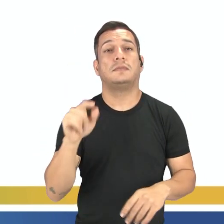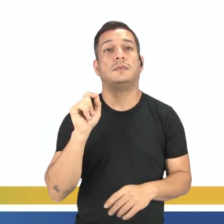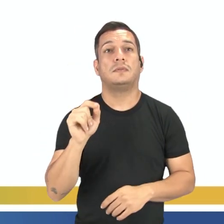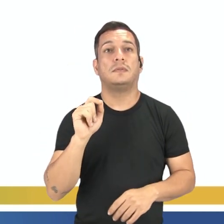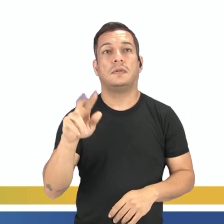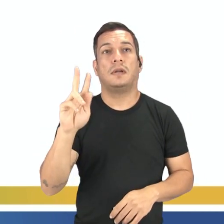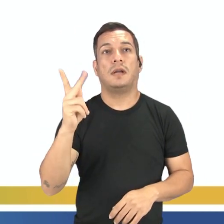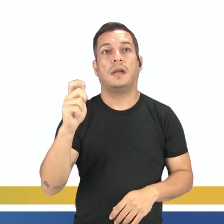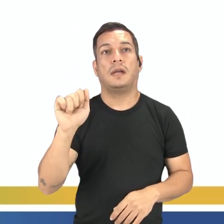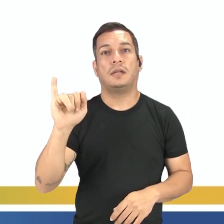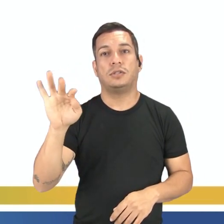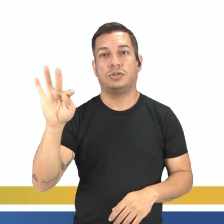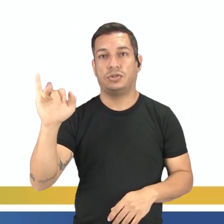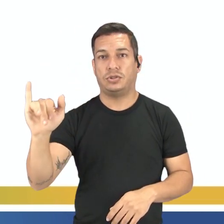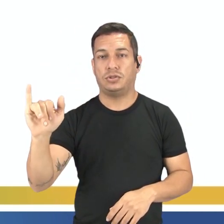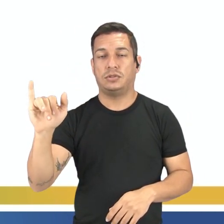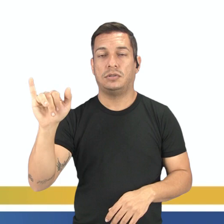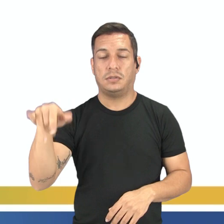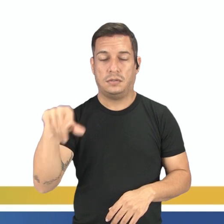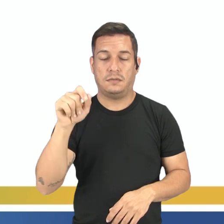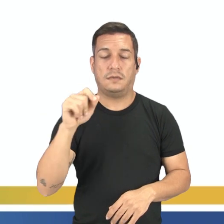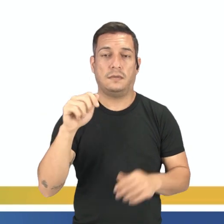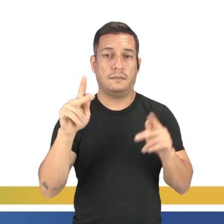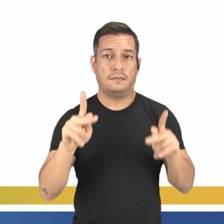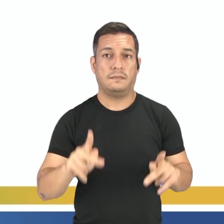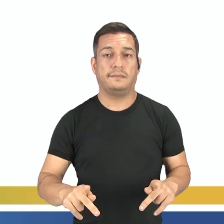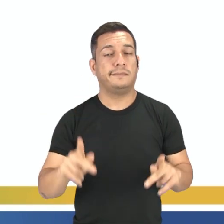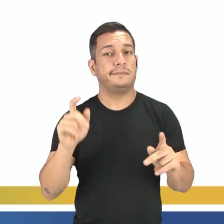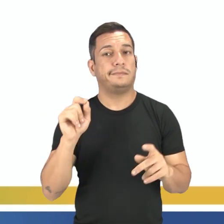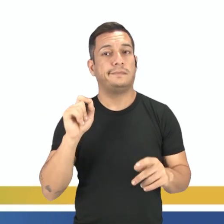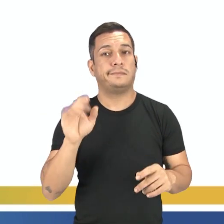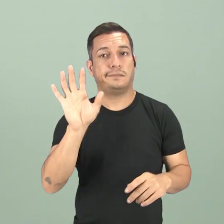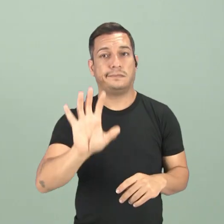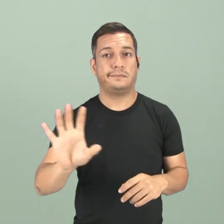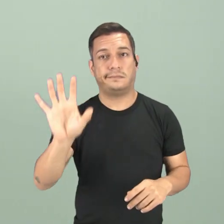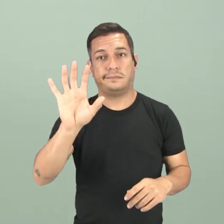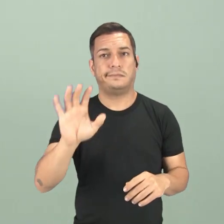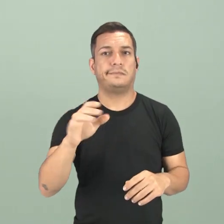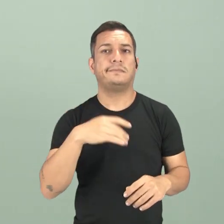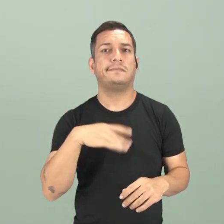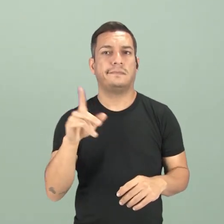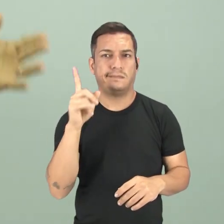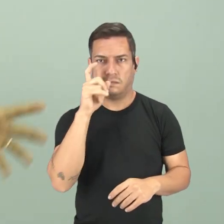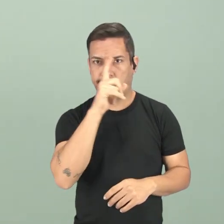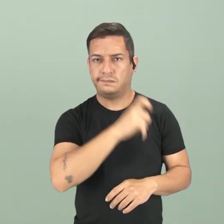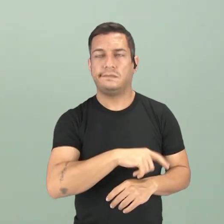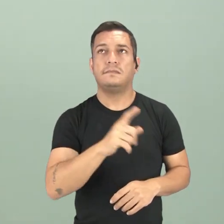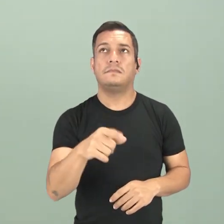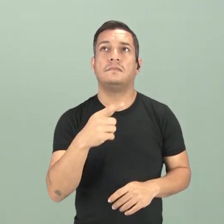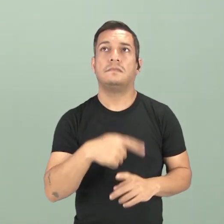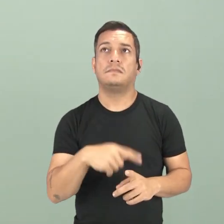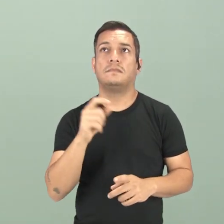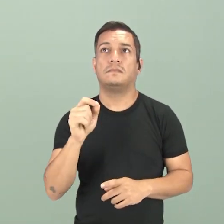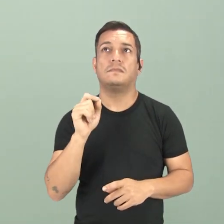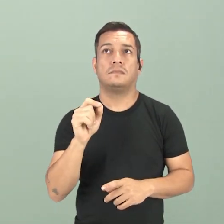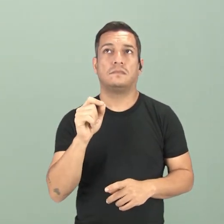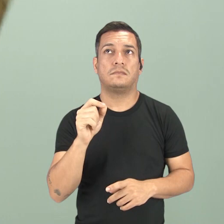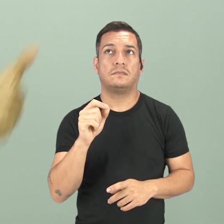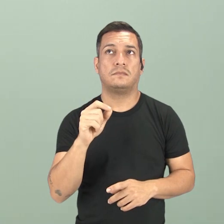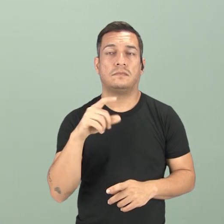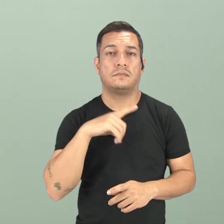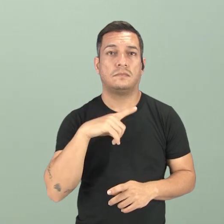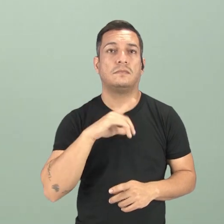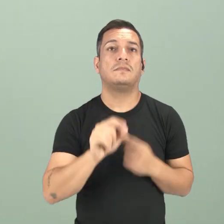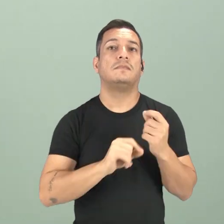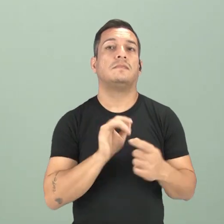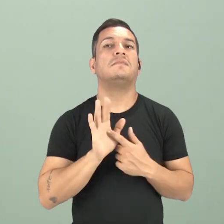no Haiti. Tanto para pacificar o país em regiões bastante tensas por gangues que